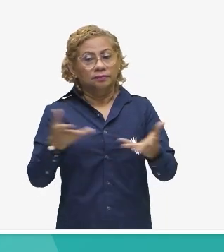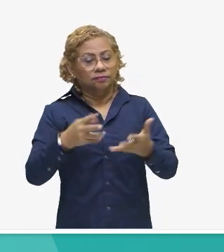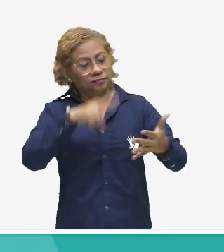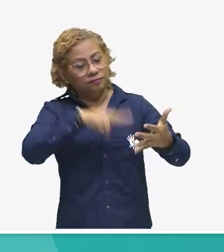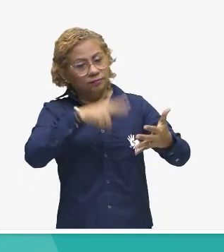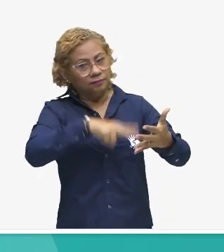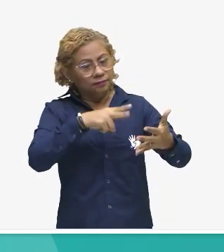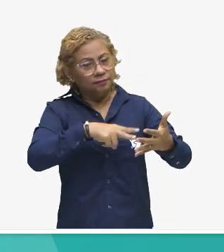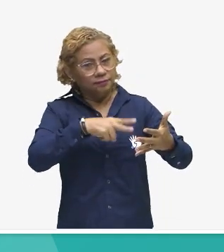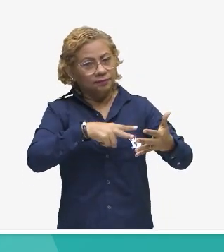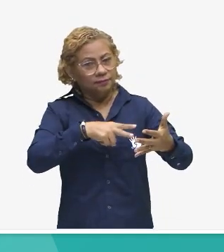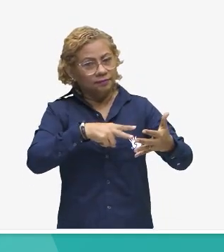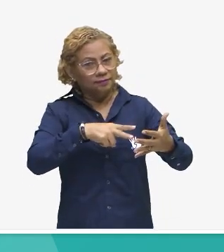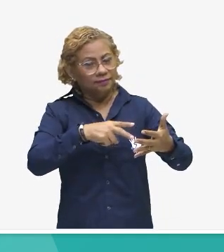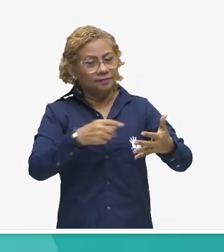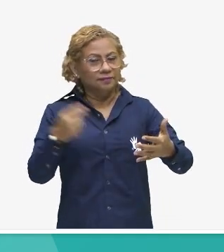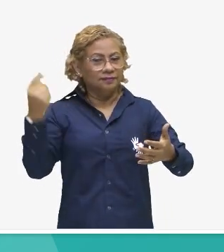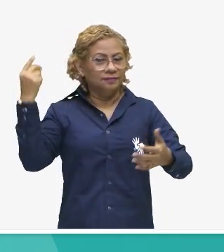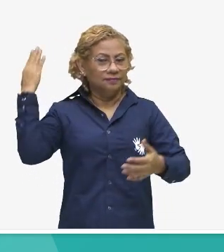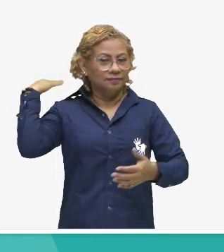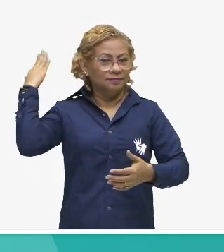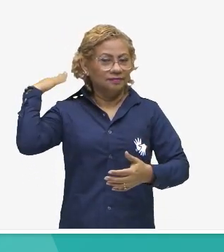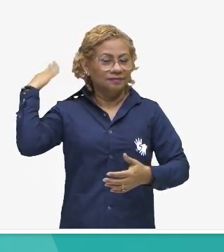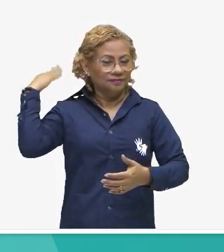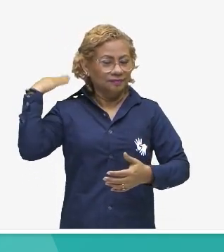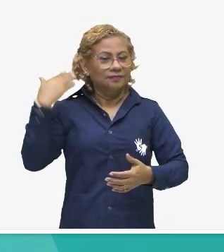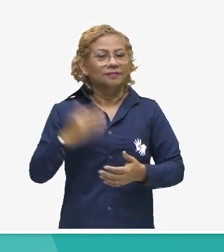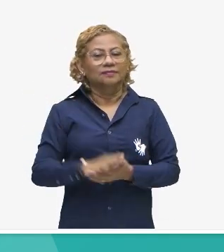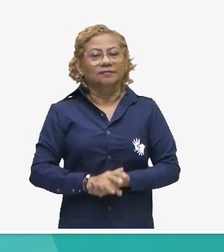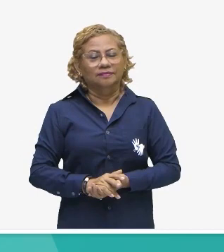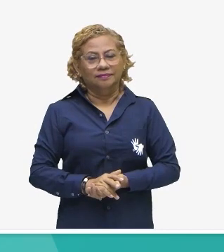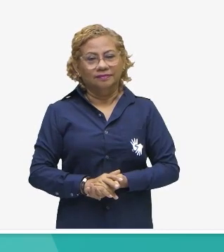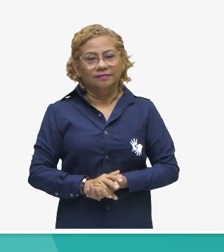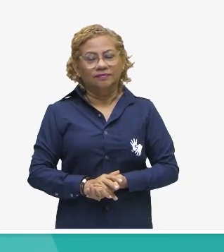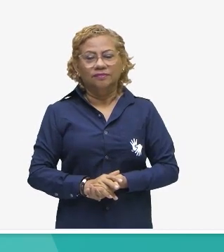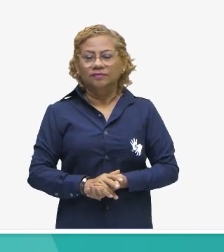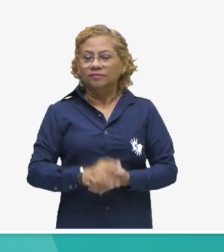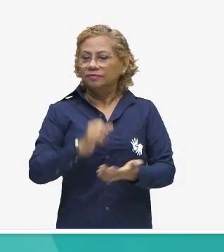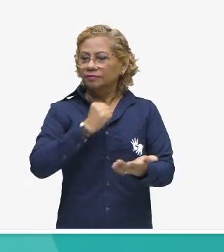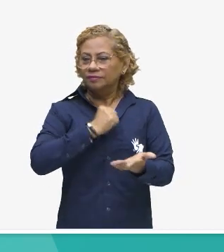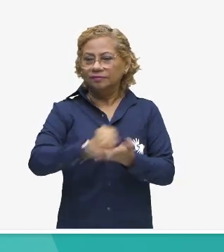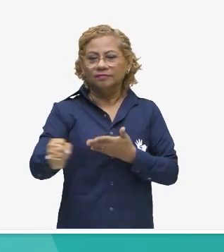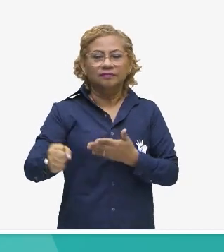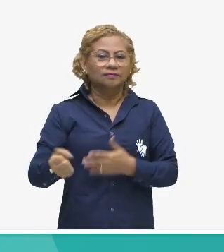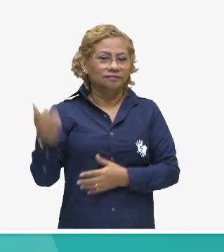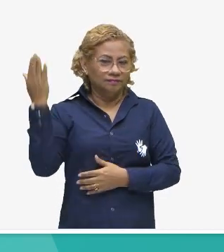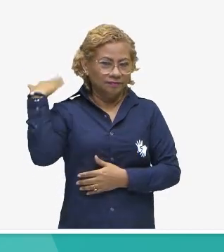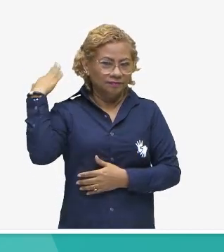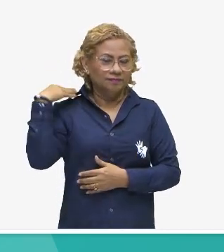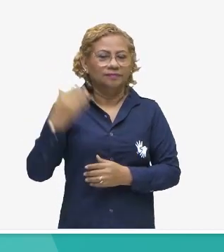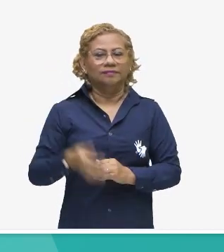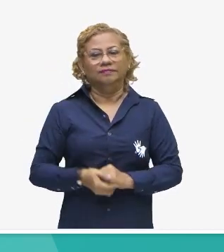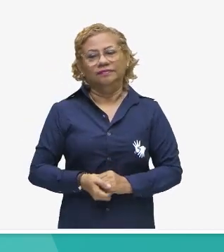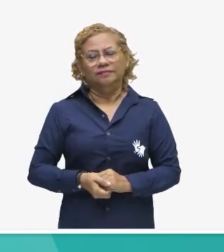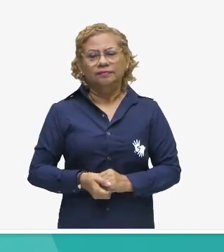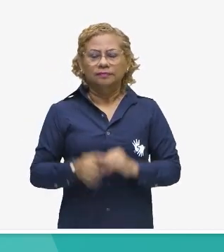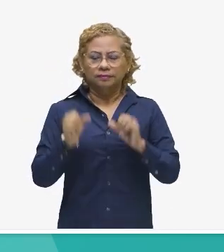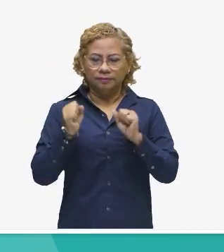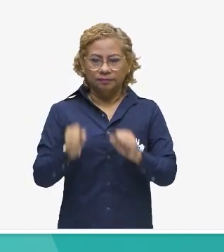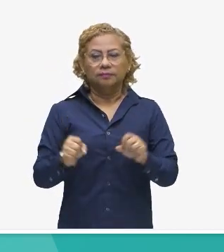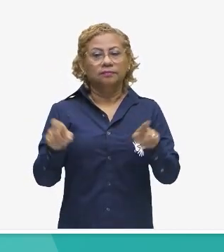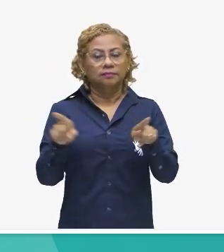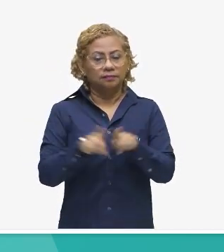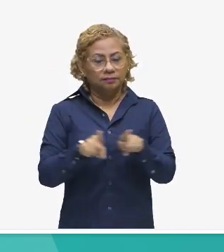ações estão no passado. Então, já aconteceram. né? E também poderia